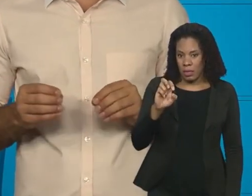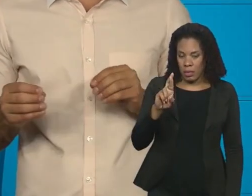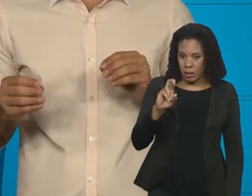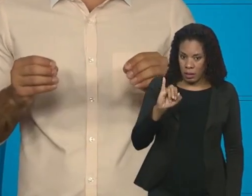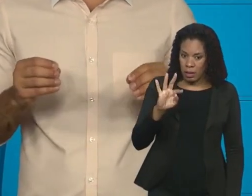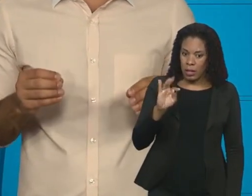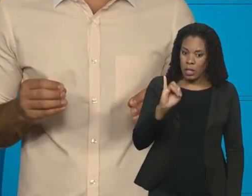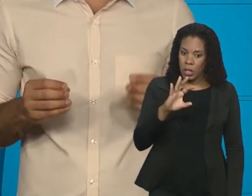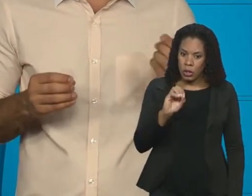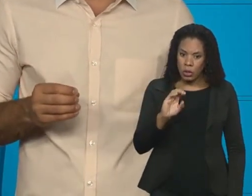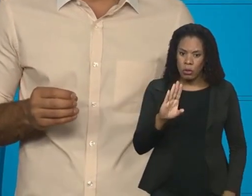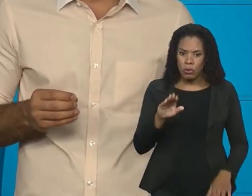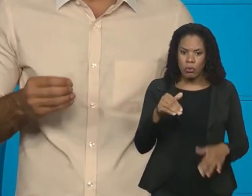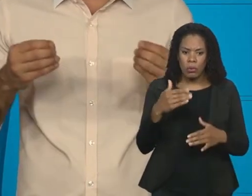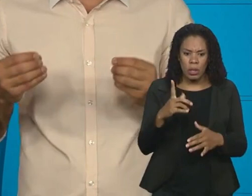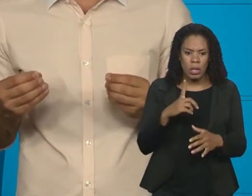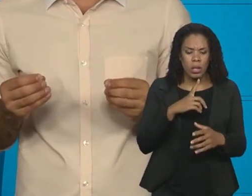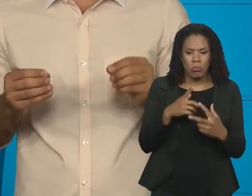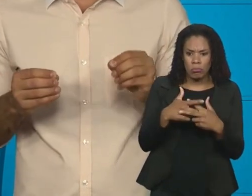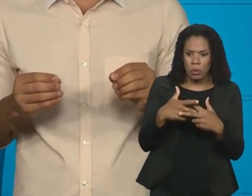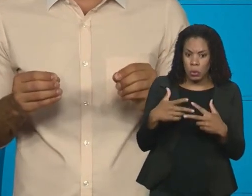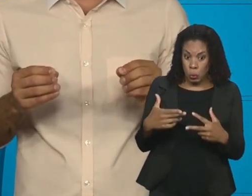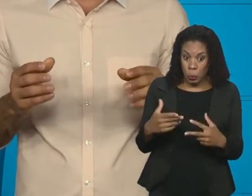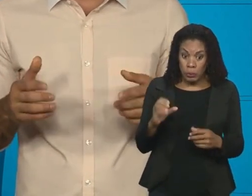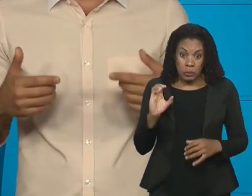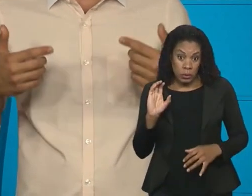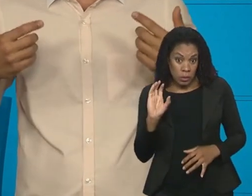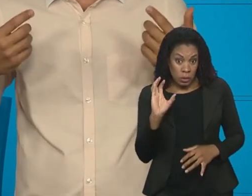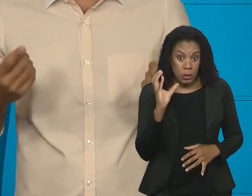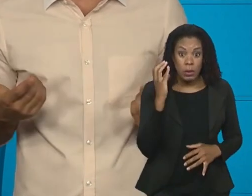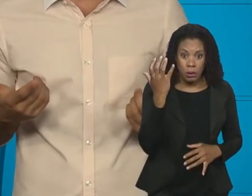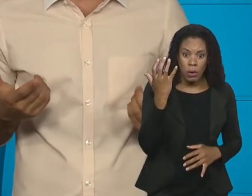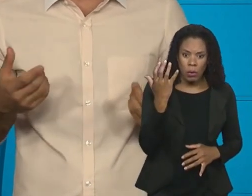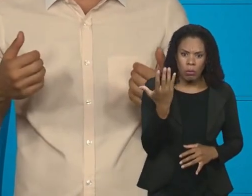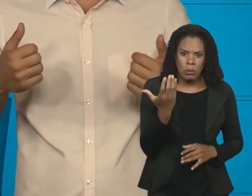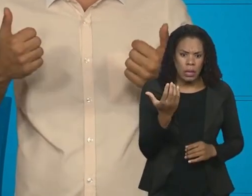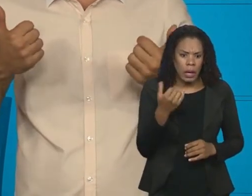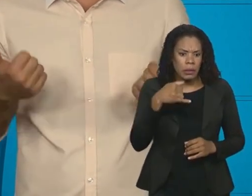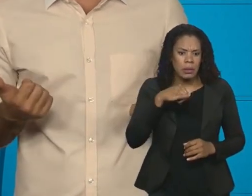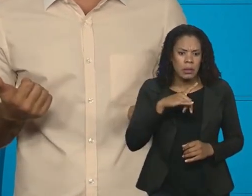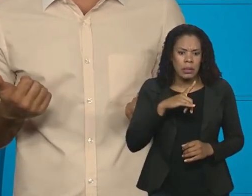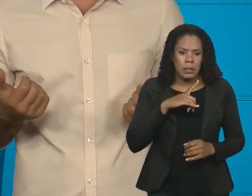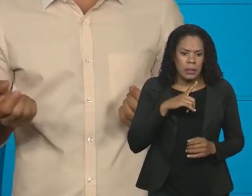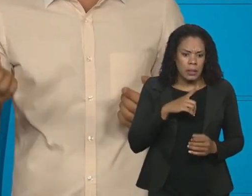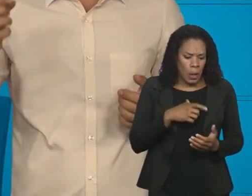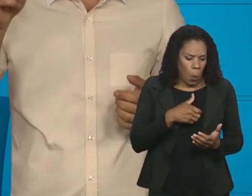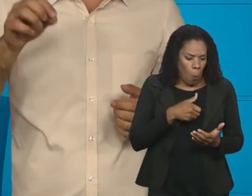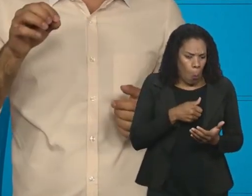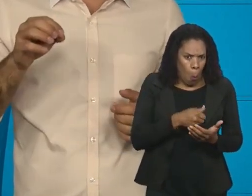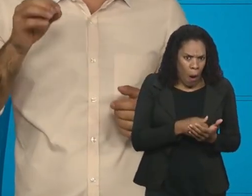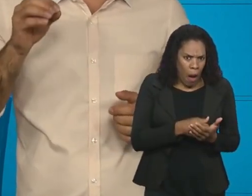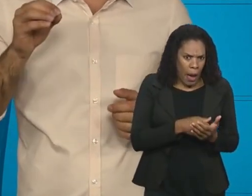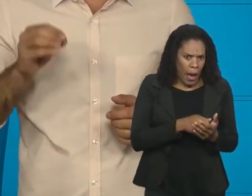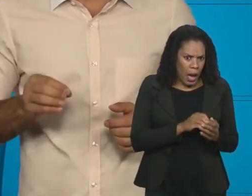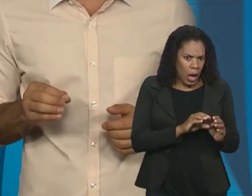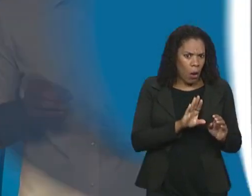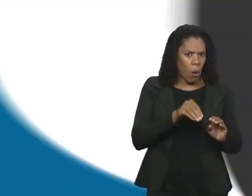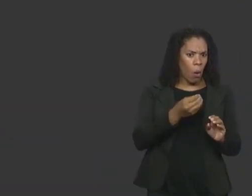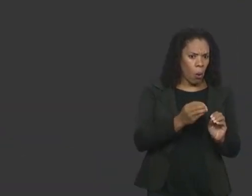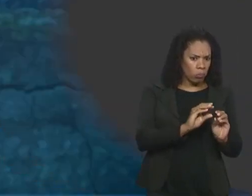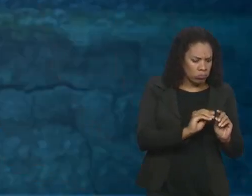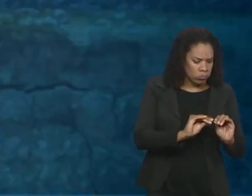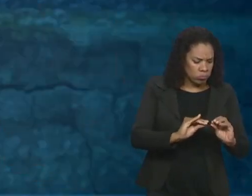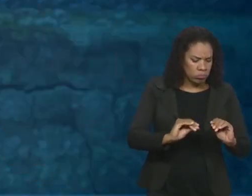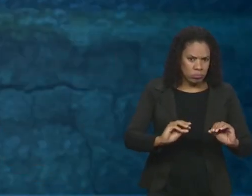geotécnicas apontam os comportamentos físico e mecânico do solo como compressibilidade, plasticidade e a existência de matéria